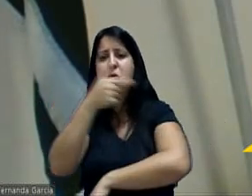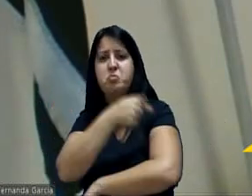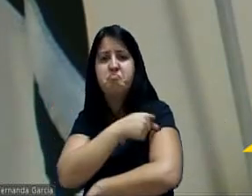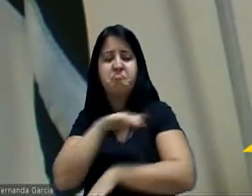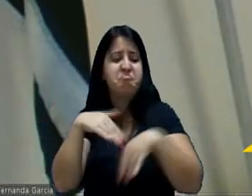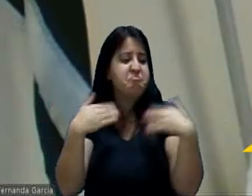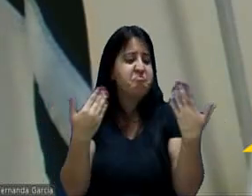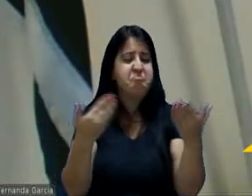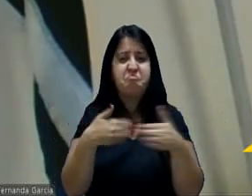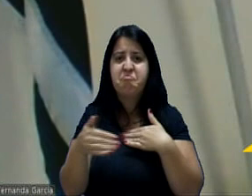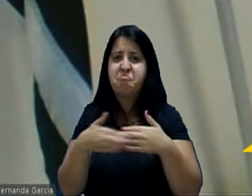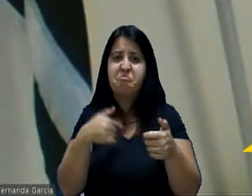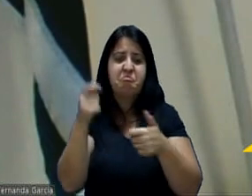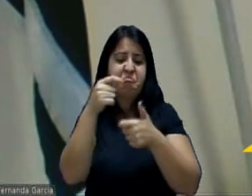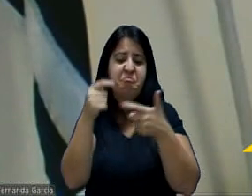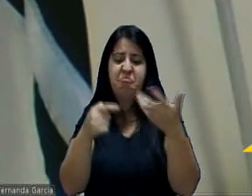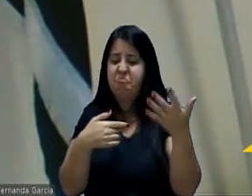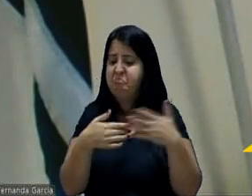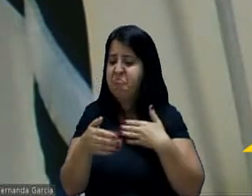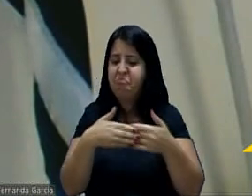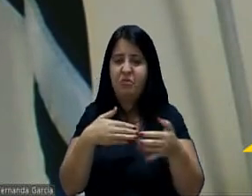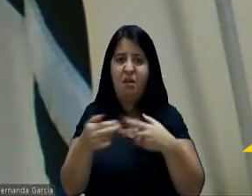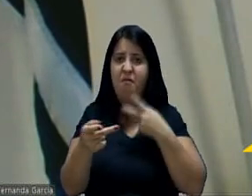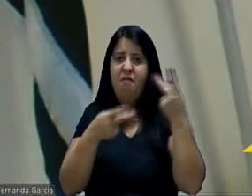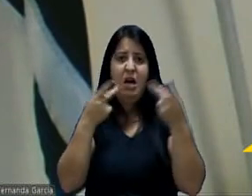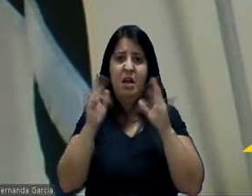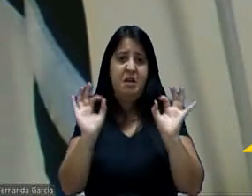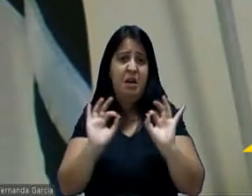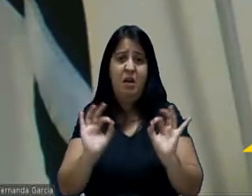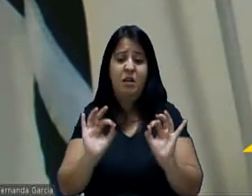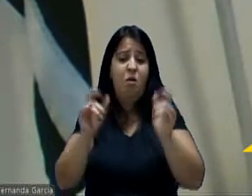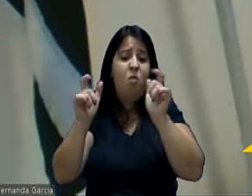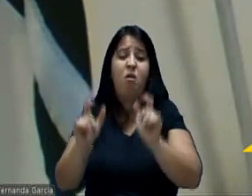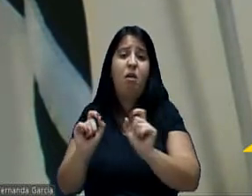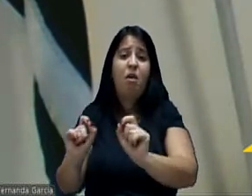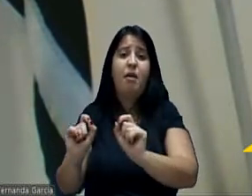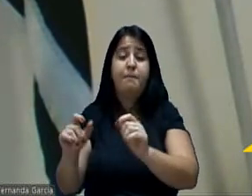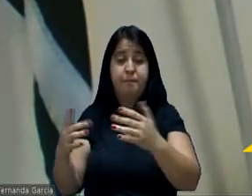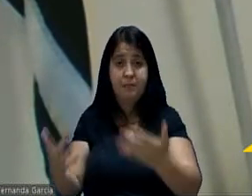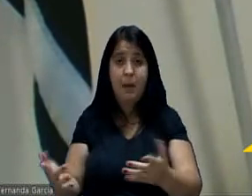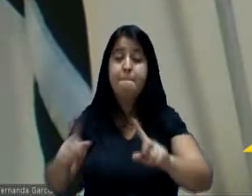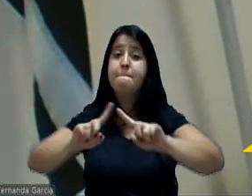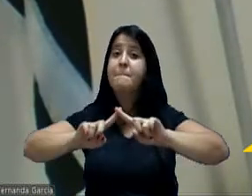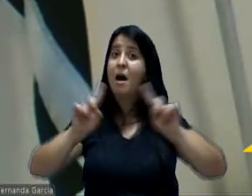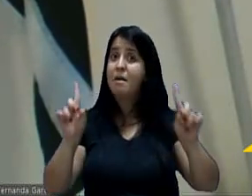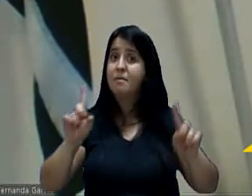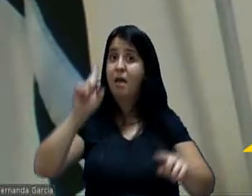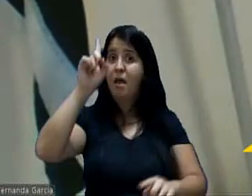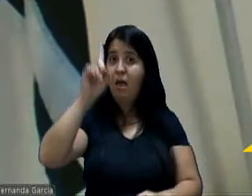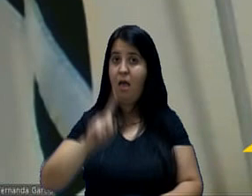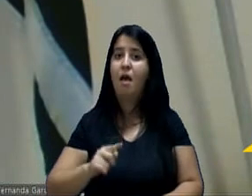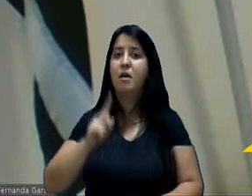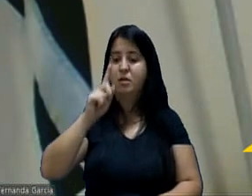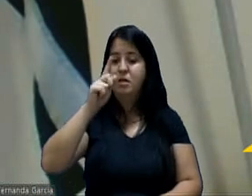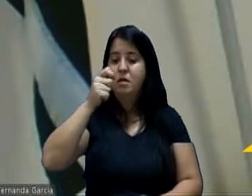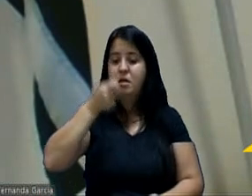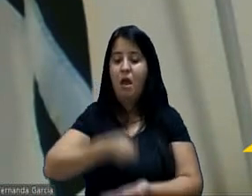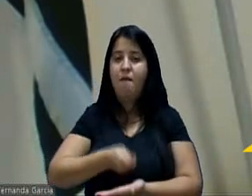ou não. Não tem nada discriminando para onde vai. É dever desta vereadora,